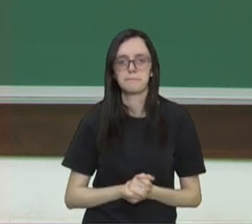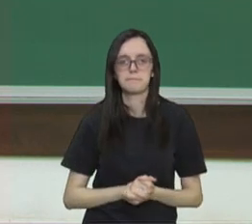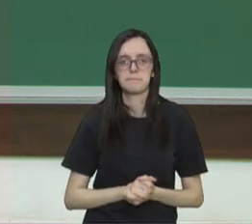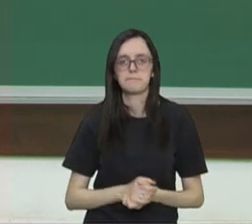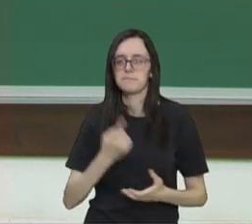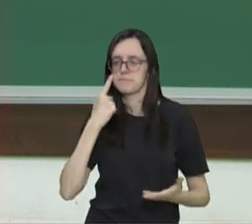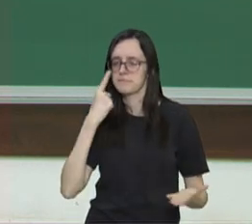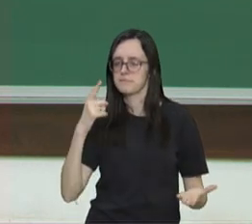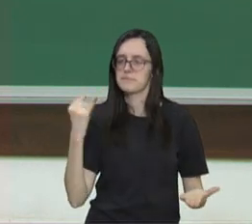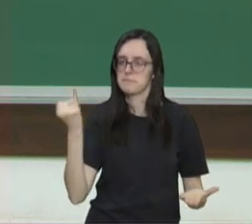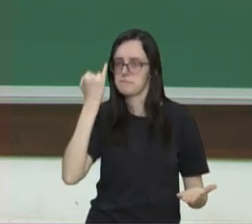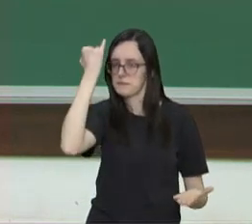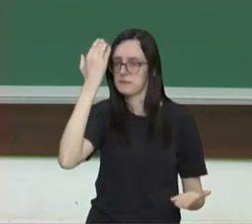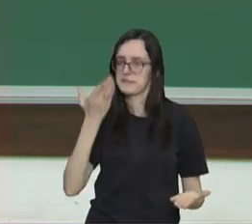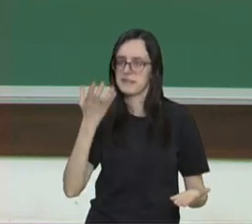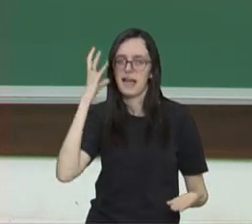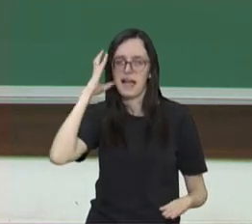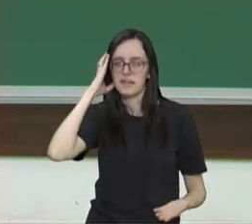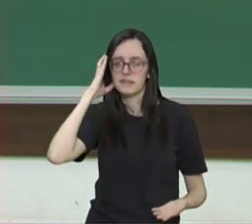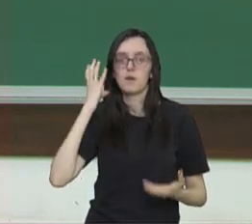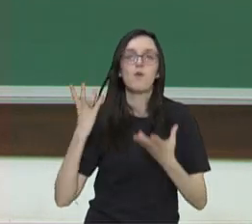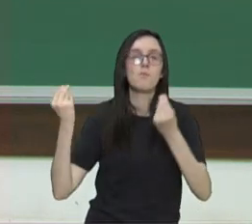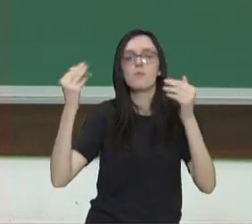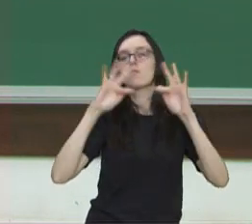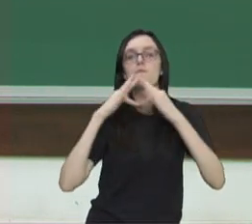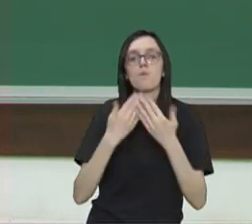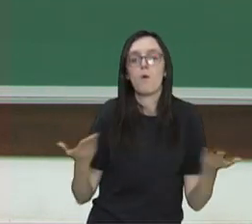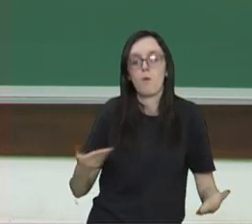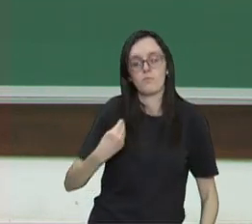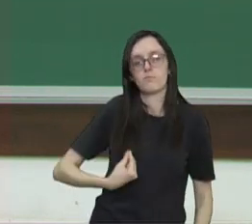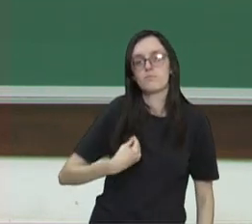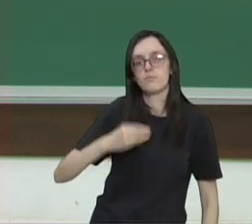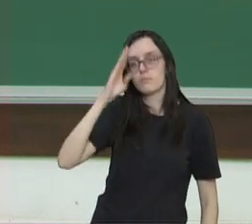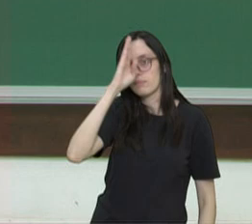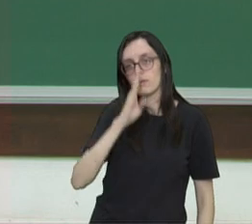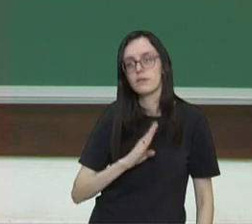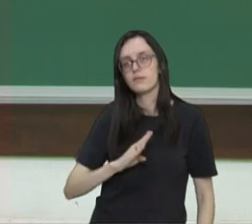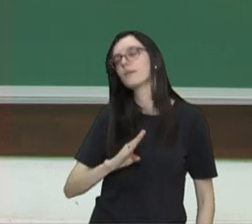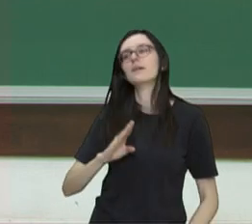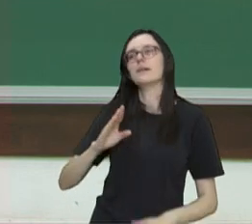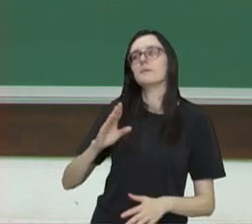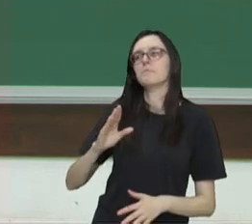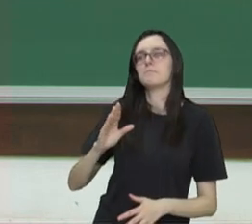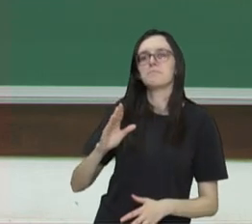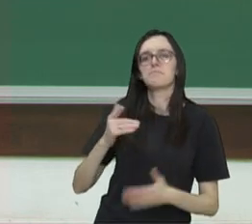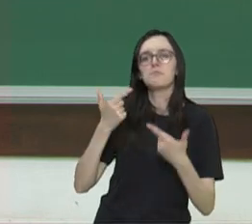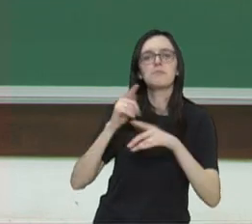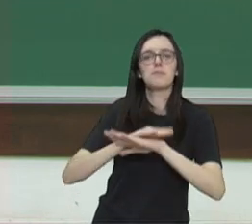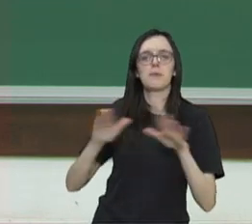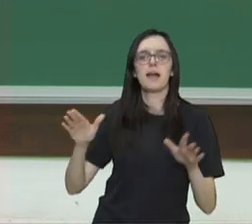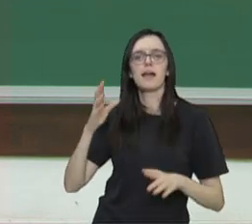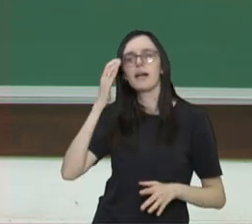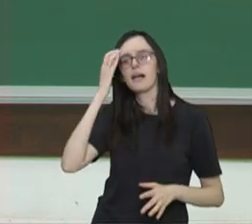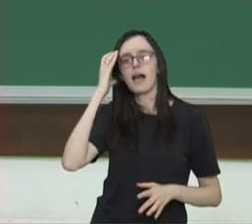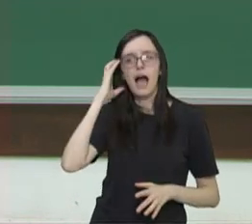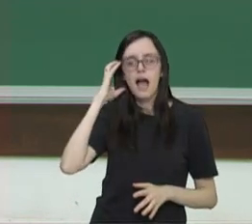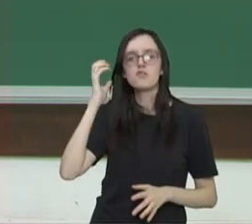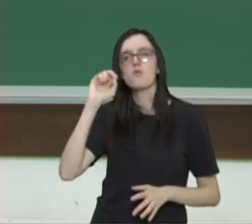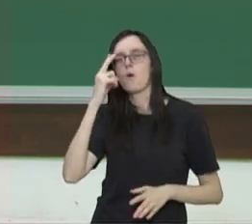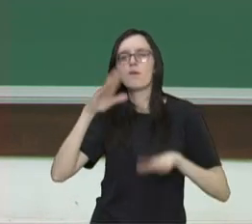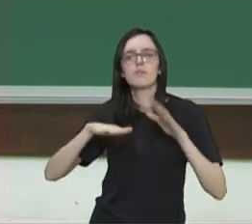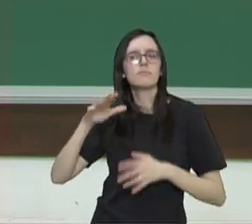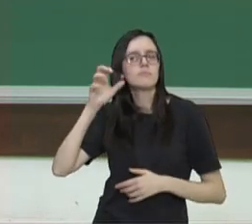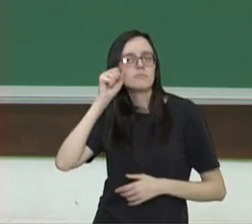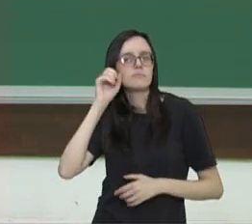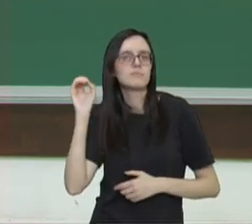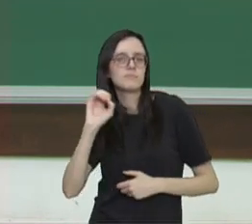Olha que importante o rádio. Muitas famílias hoje, atualmente no Brasil, já estão, não tem mais o rádio, ou não se conectam mais